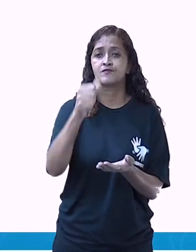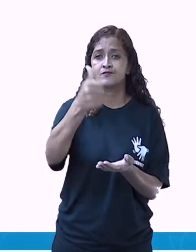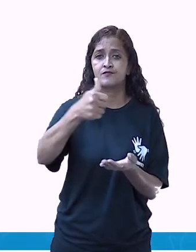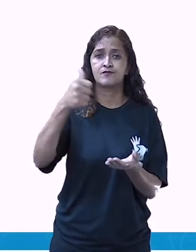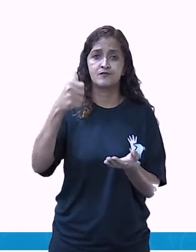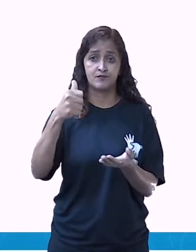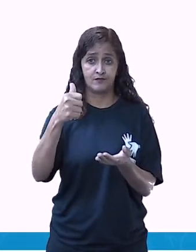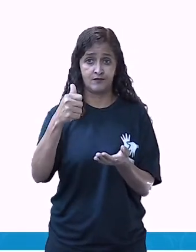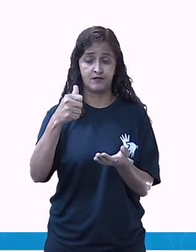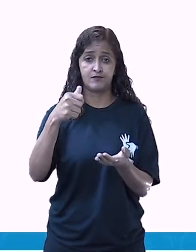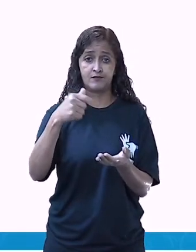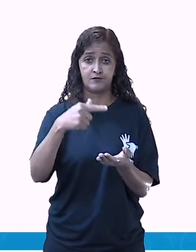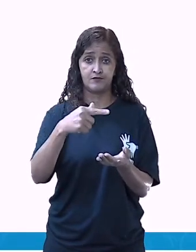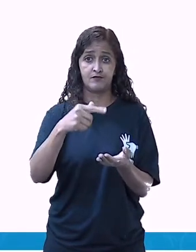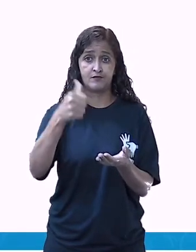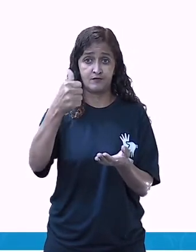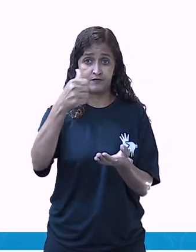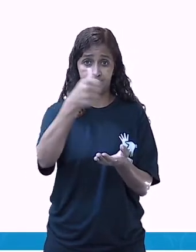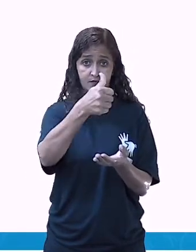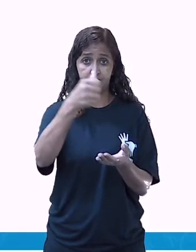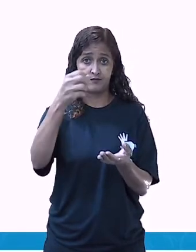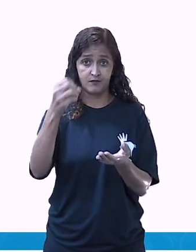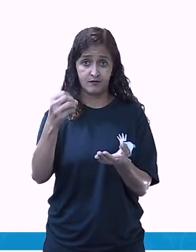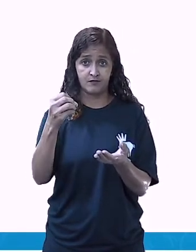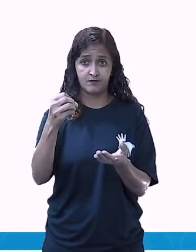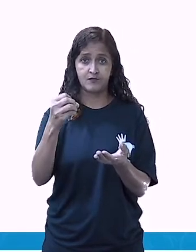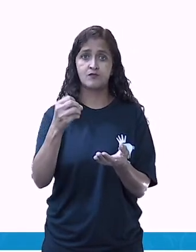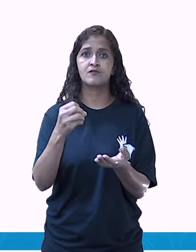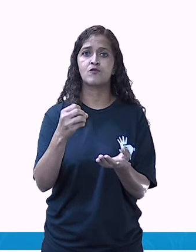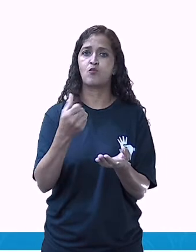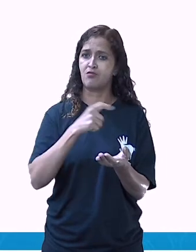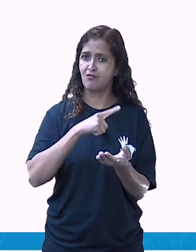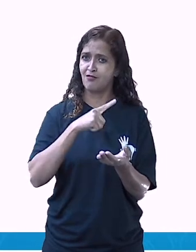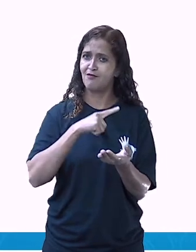11 menos 1 é o 10. Eu tenho 10.